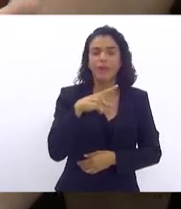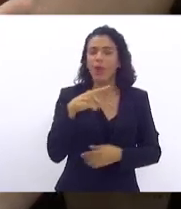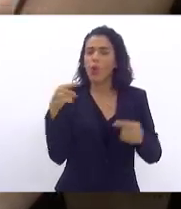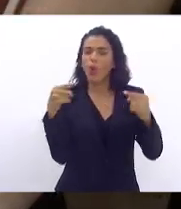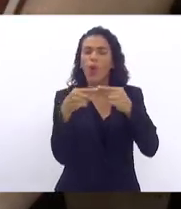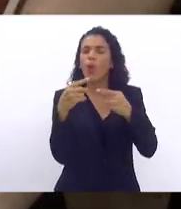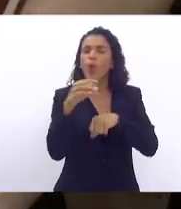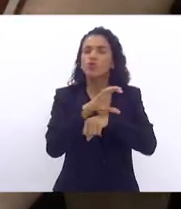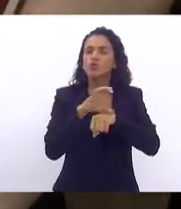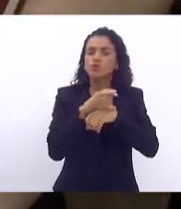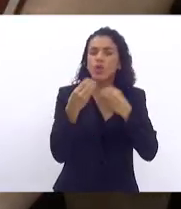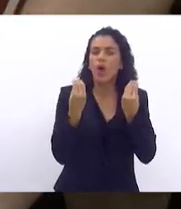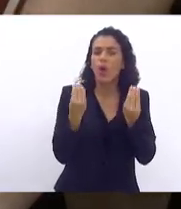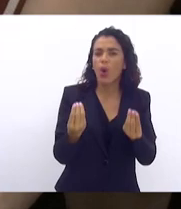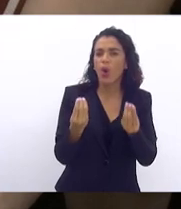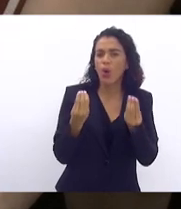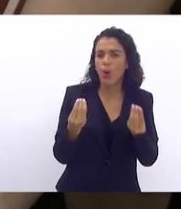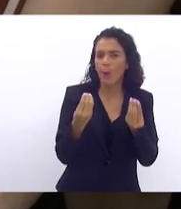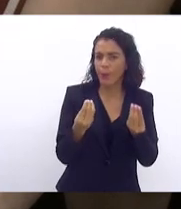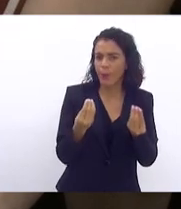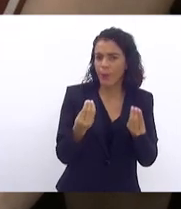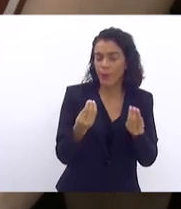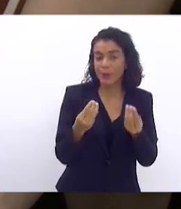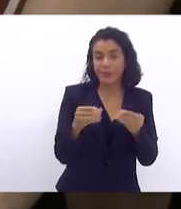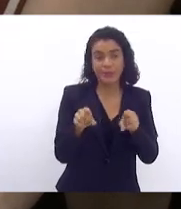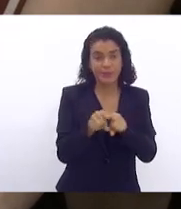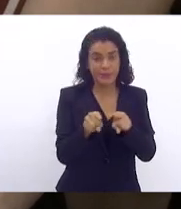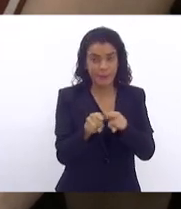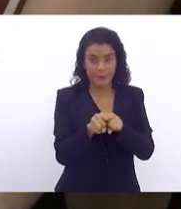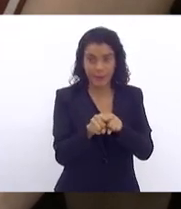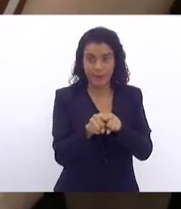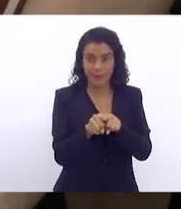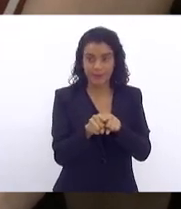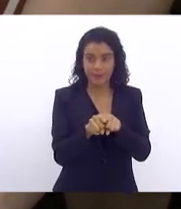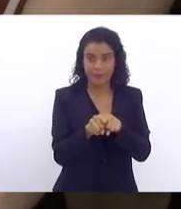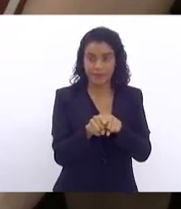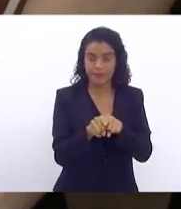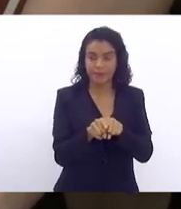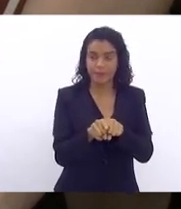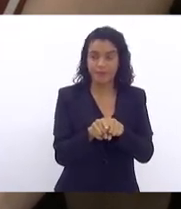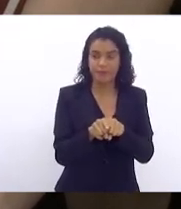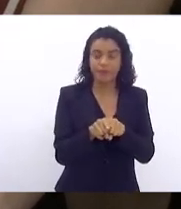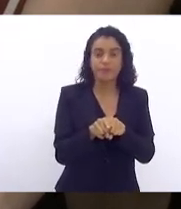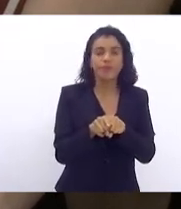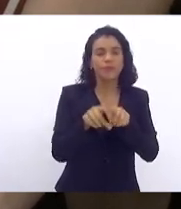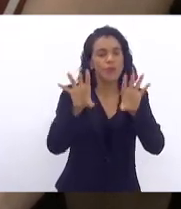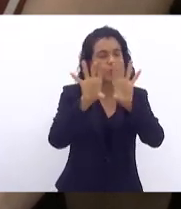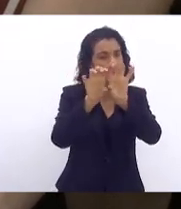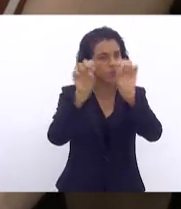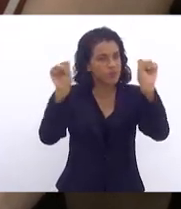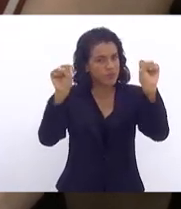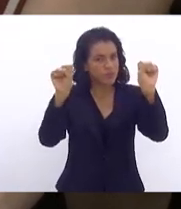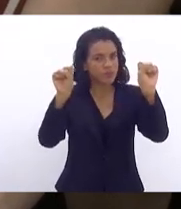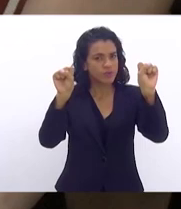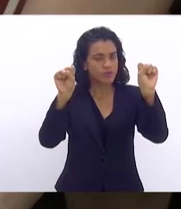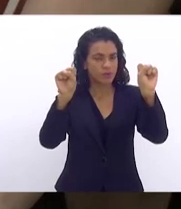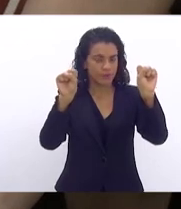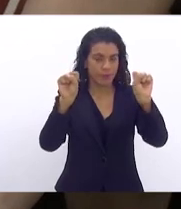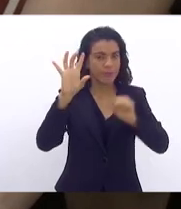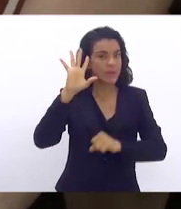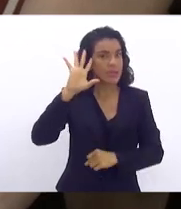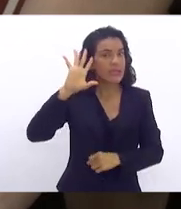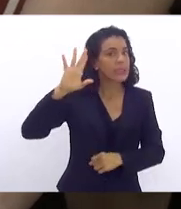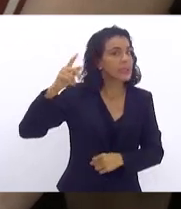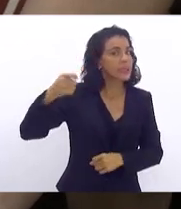constitucional. E, mais ainda, senhor presidente, o Supremo